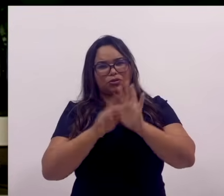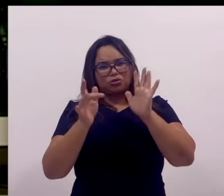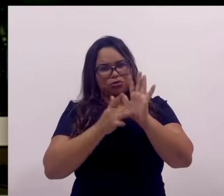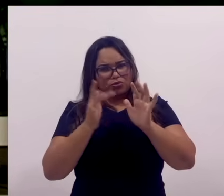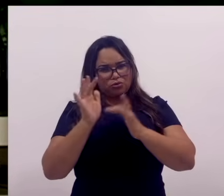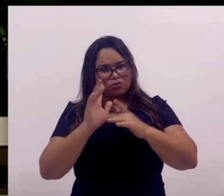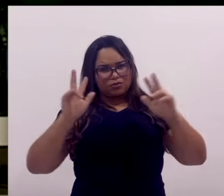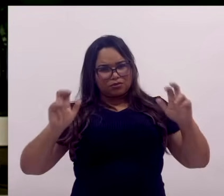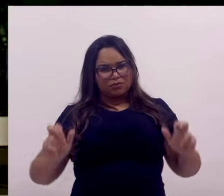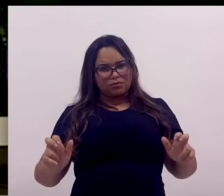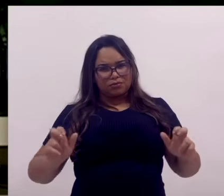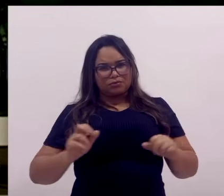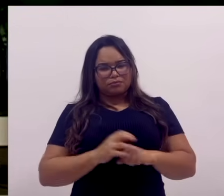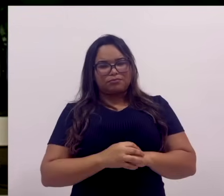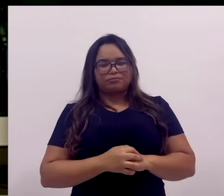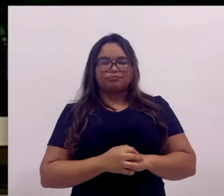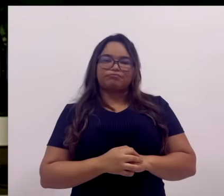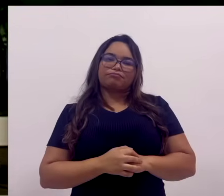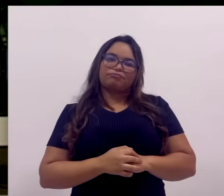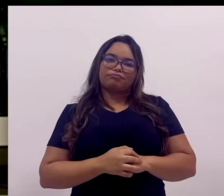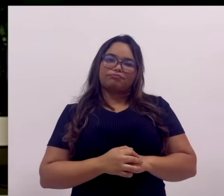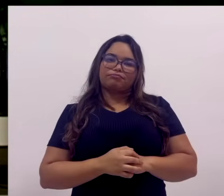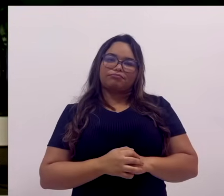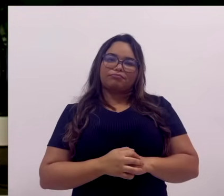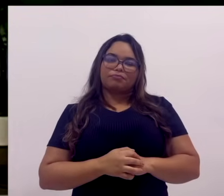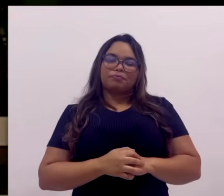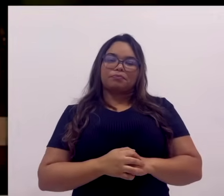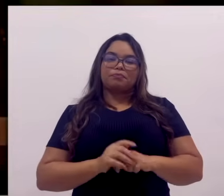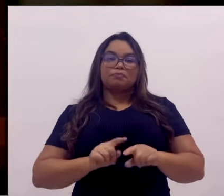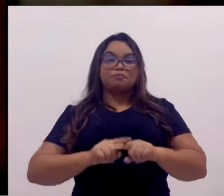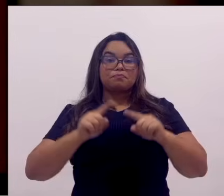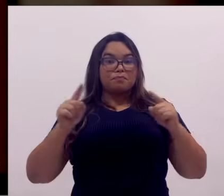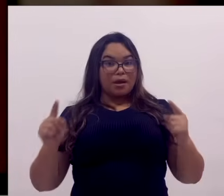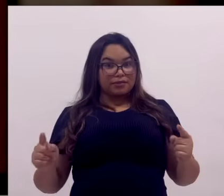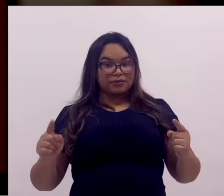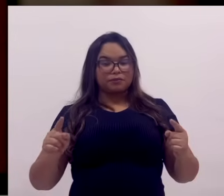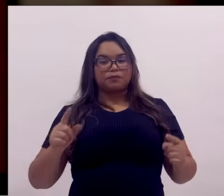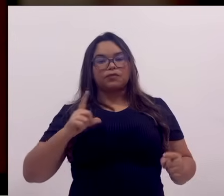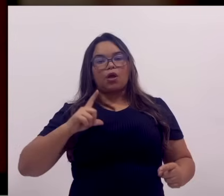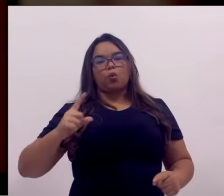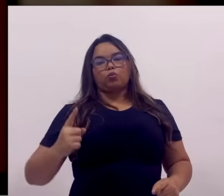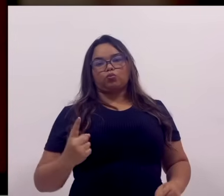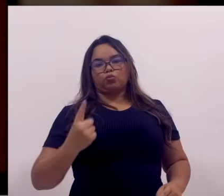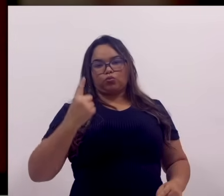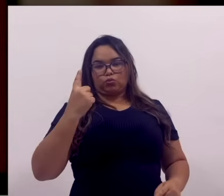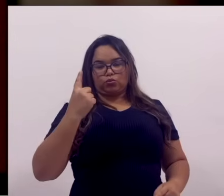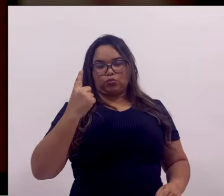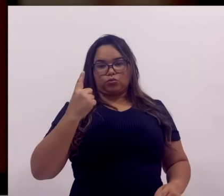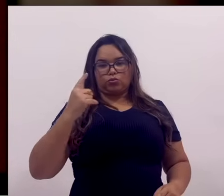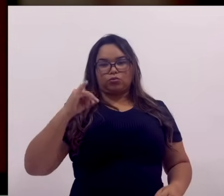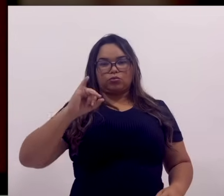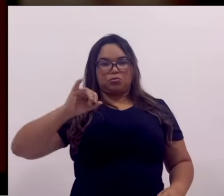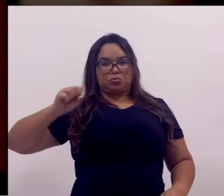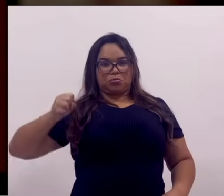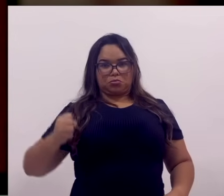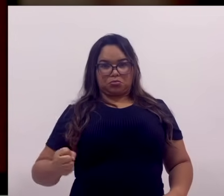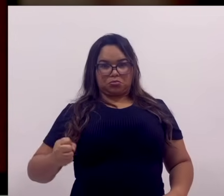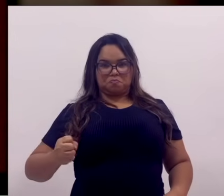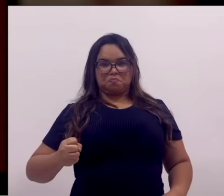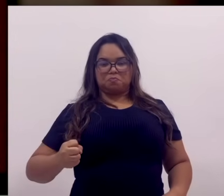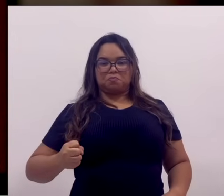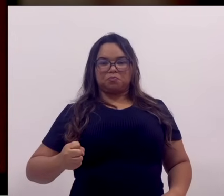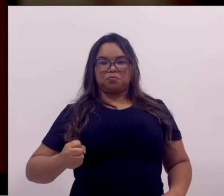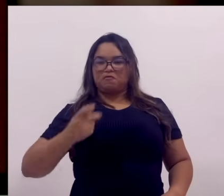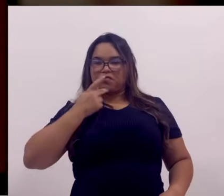Graciano recusou o título. Portanto, aqui estavam os imperadores romanos e de repente um diz: Não, eu não quero